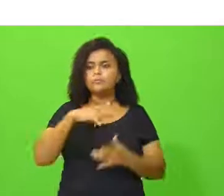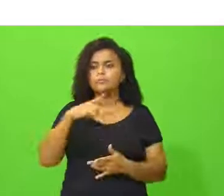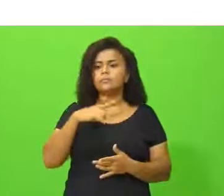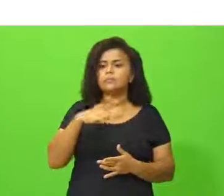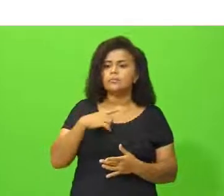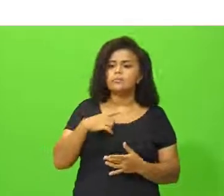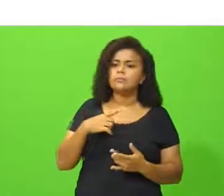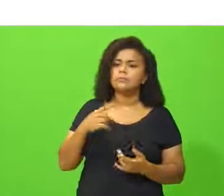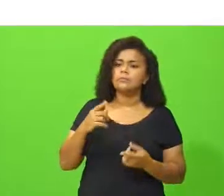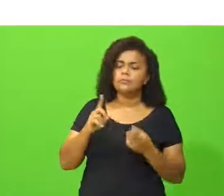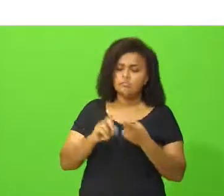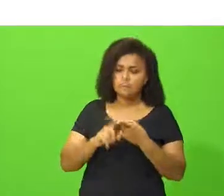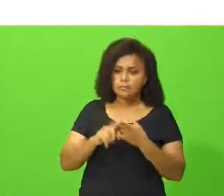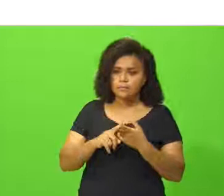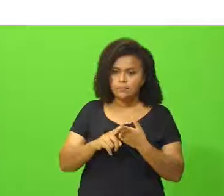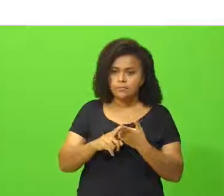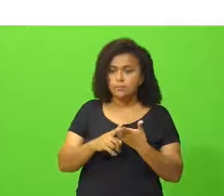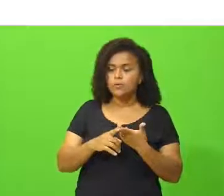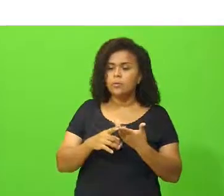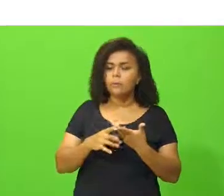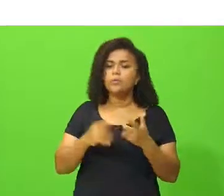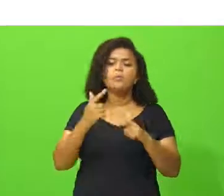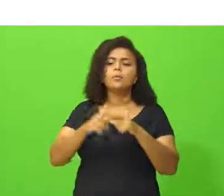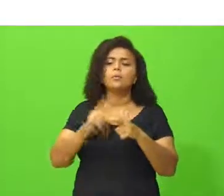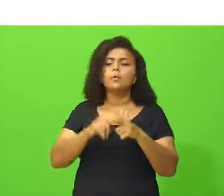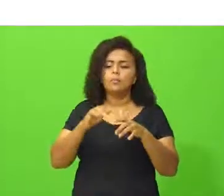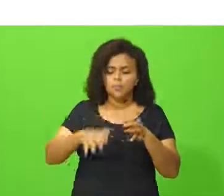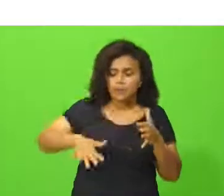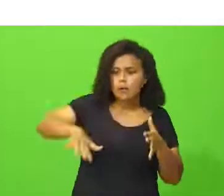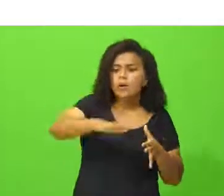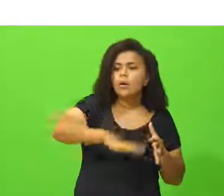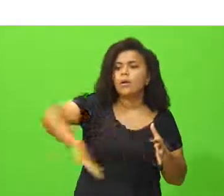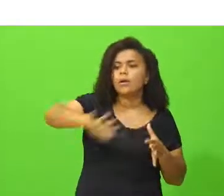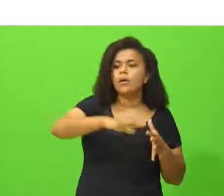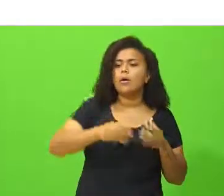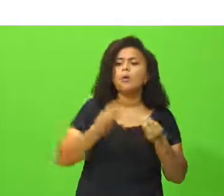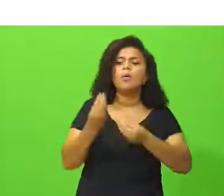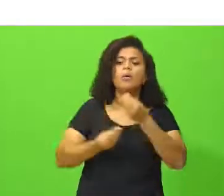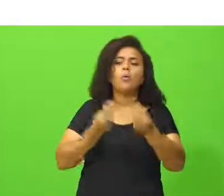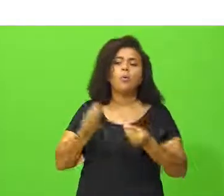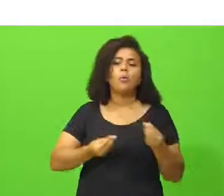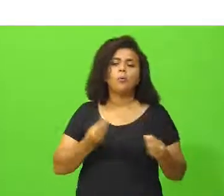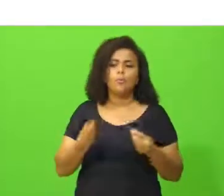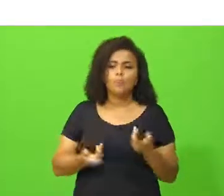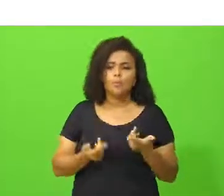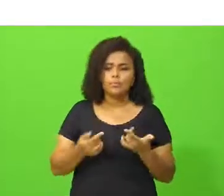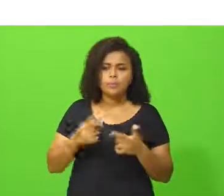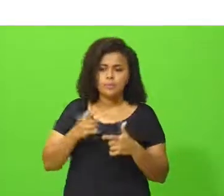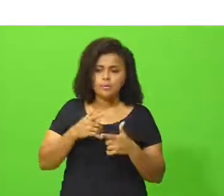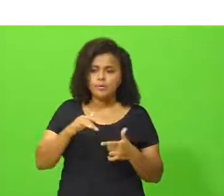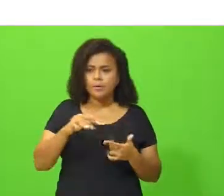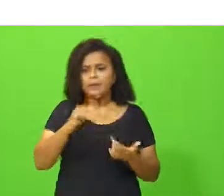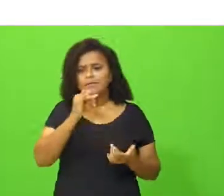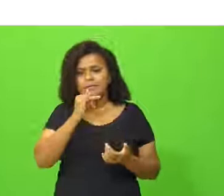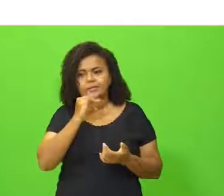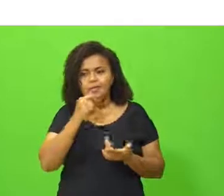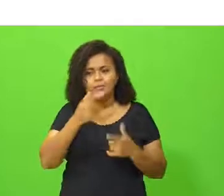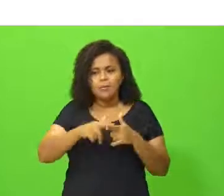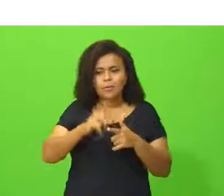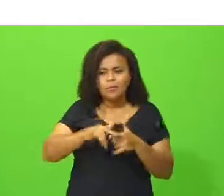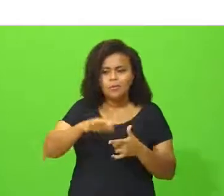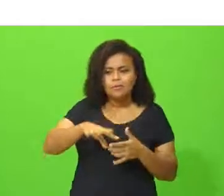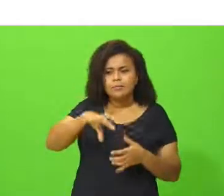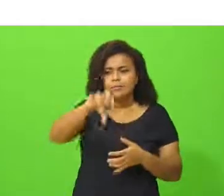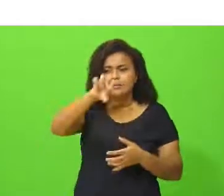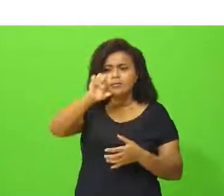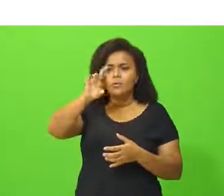vamos ter o efeito local dessa poluição, né, dos dejetos lançados tanto na atmosfera,